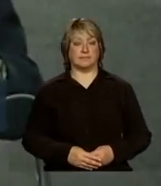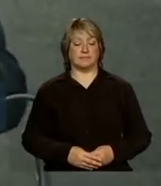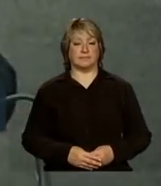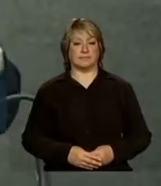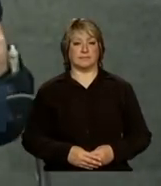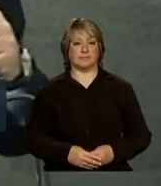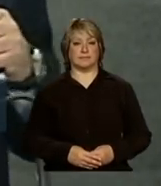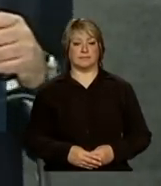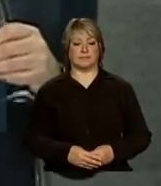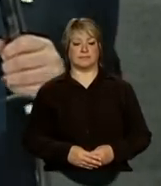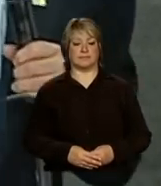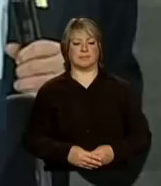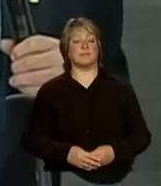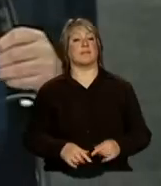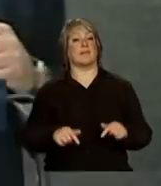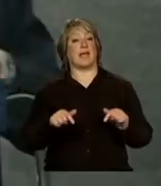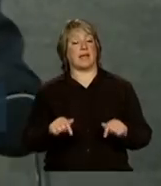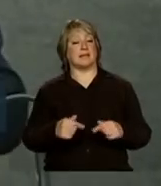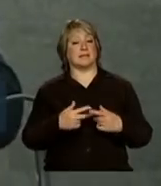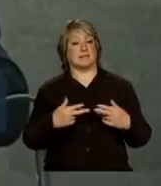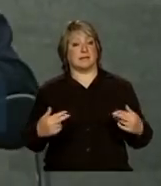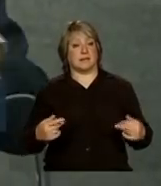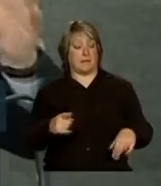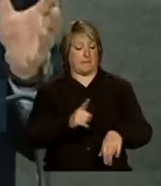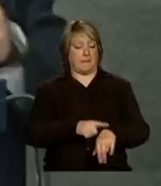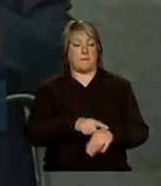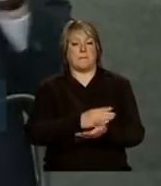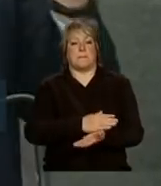resto resto são prazos